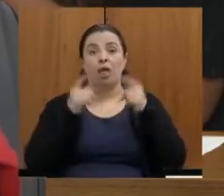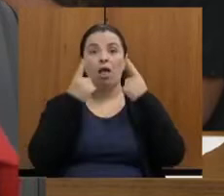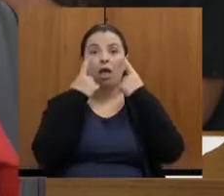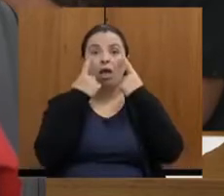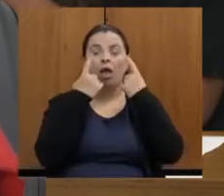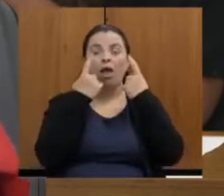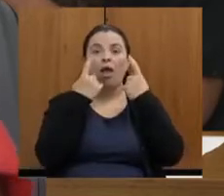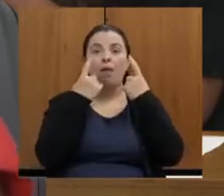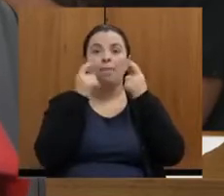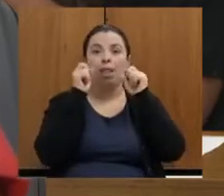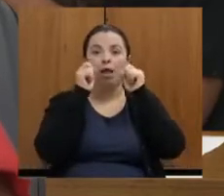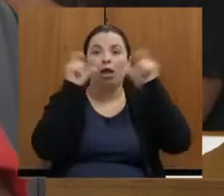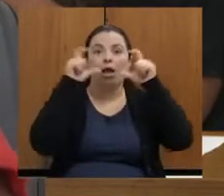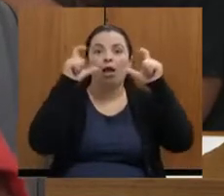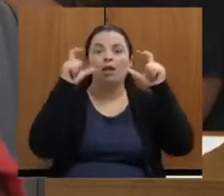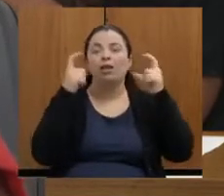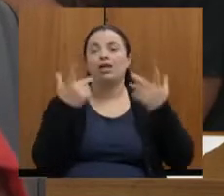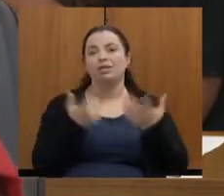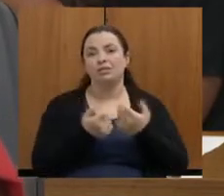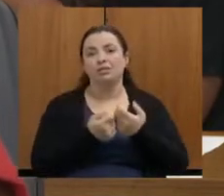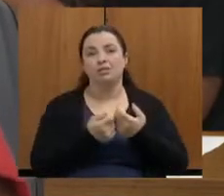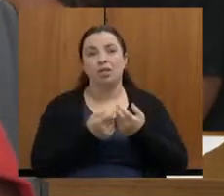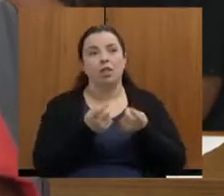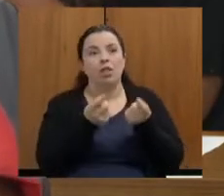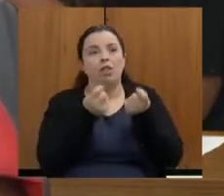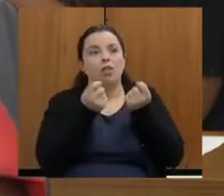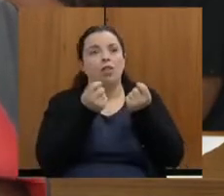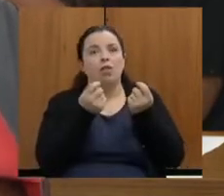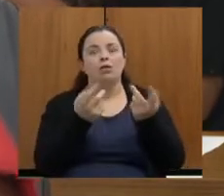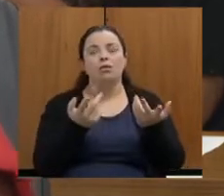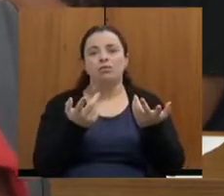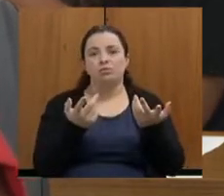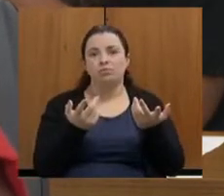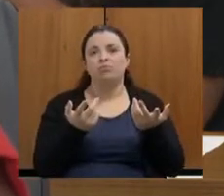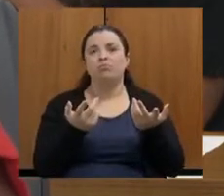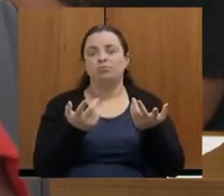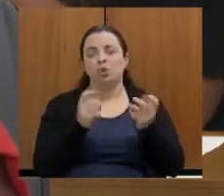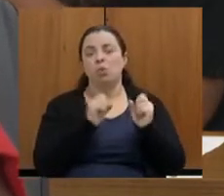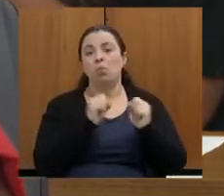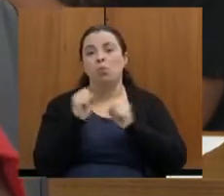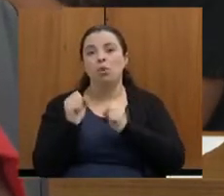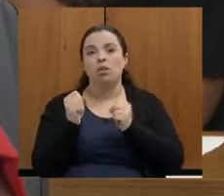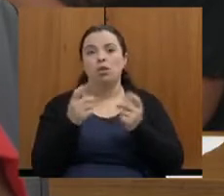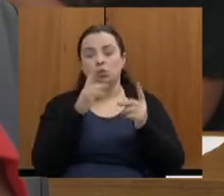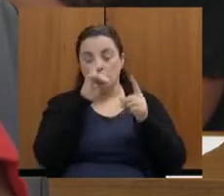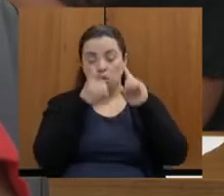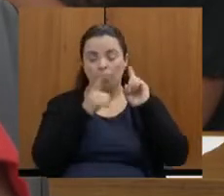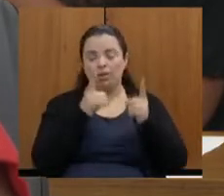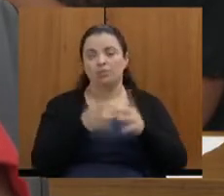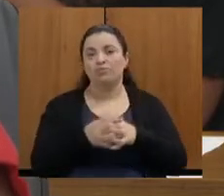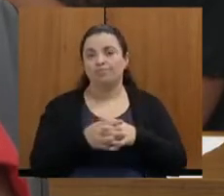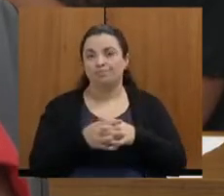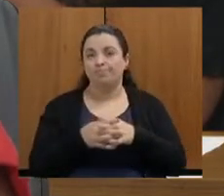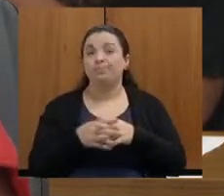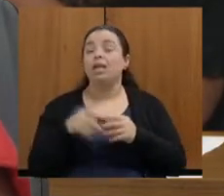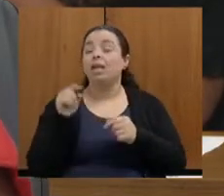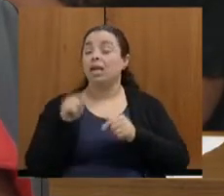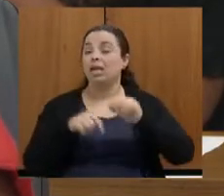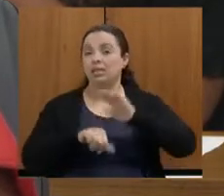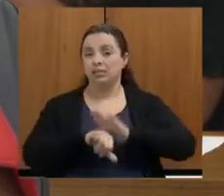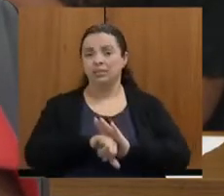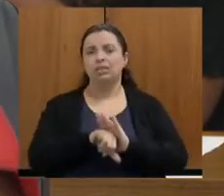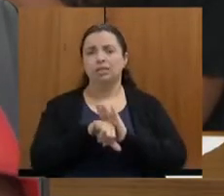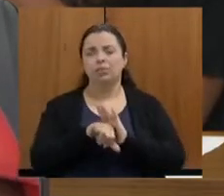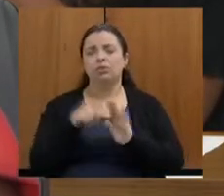pela pela grana pelo poder e esse crime que na primeira mesa nós vamos tratar e fazer um